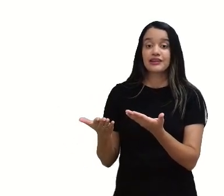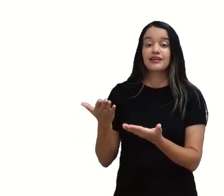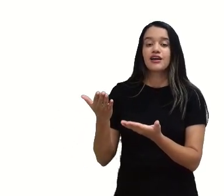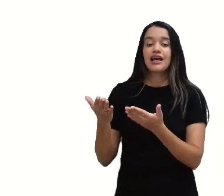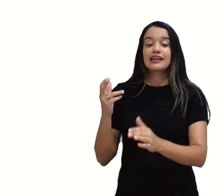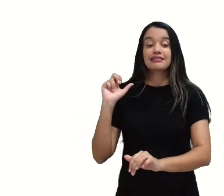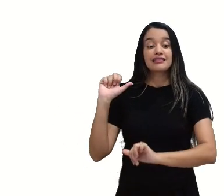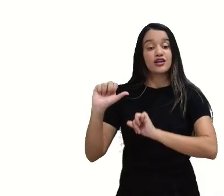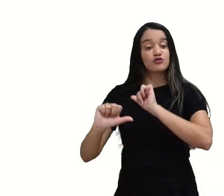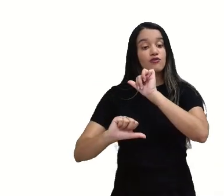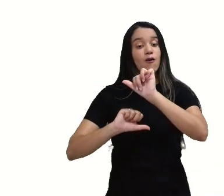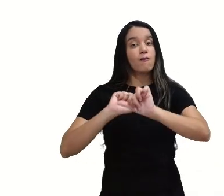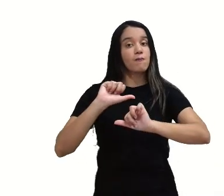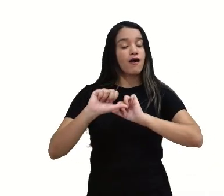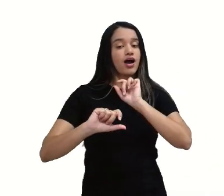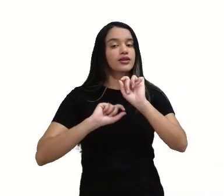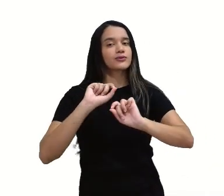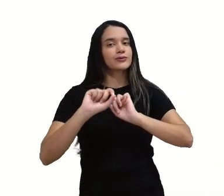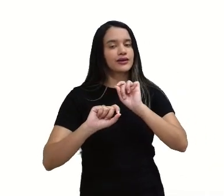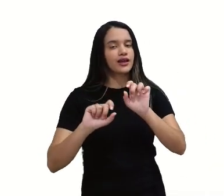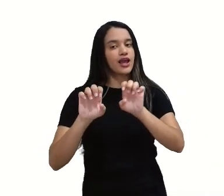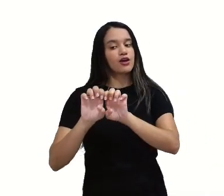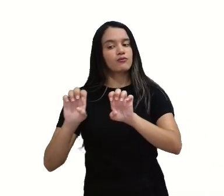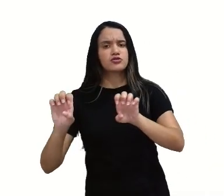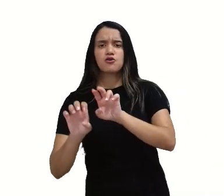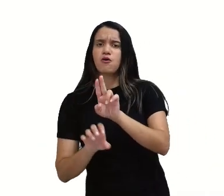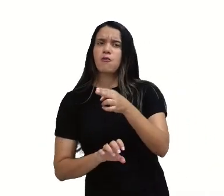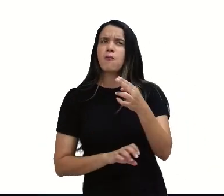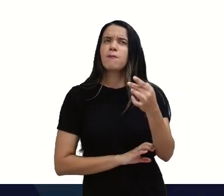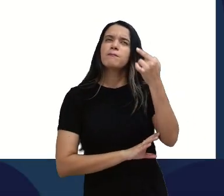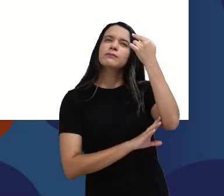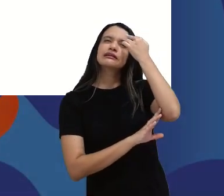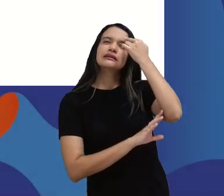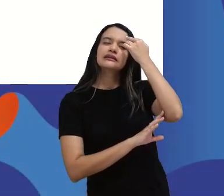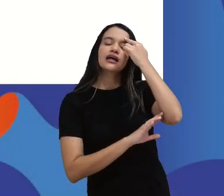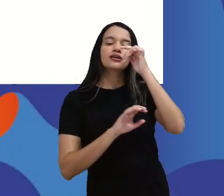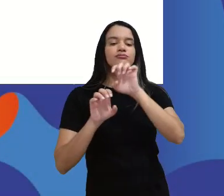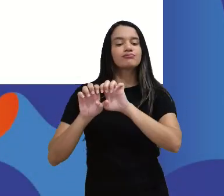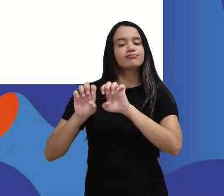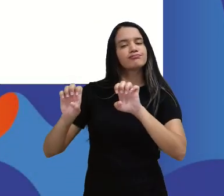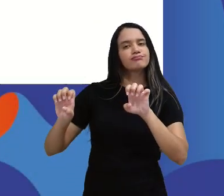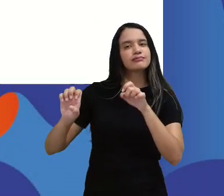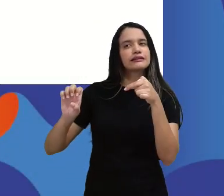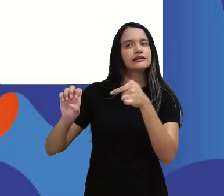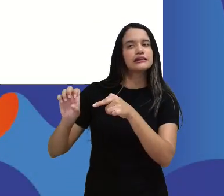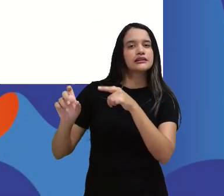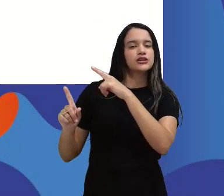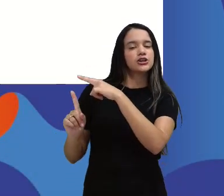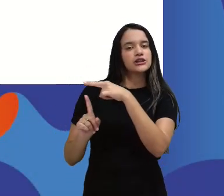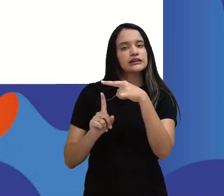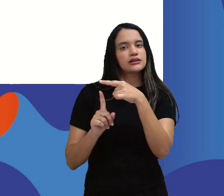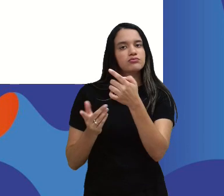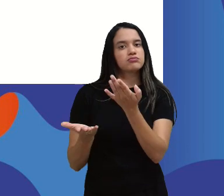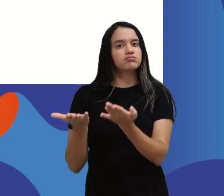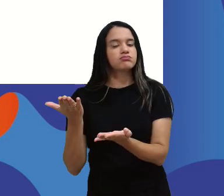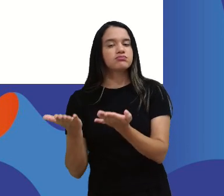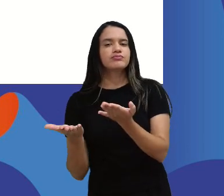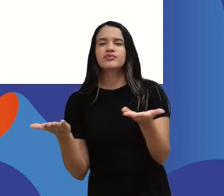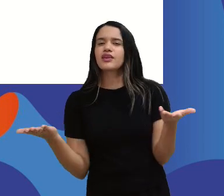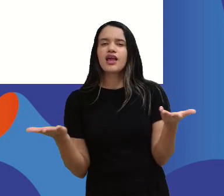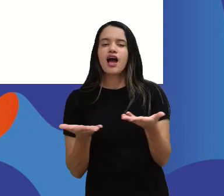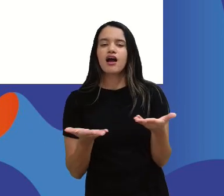se transformar numa equação, ou eu posso pensar uma equação como um certo tipo de equilíbrio.